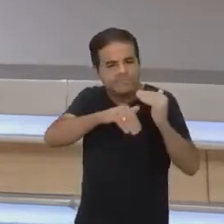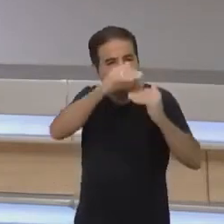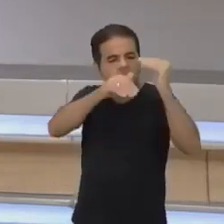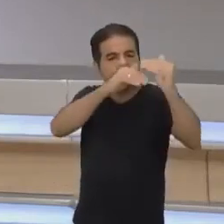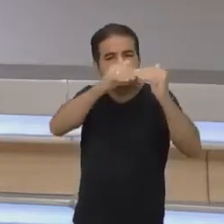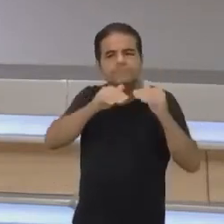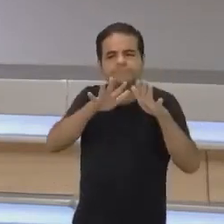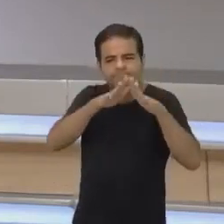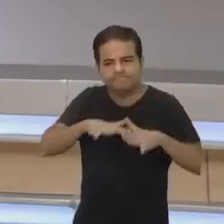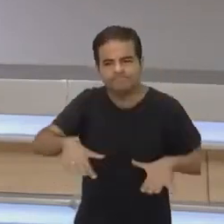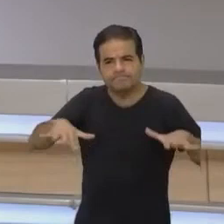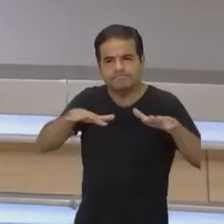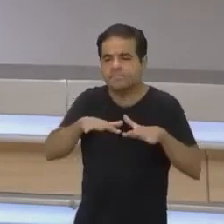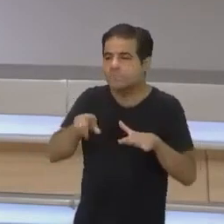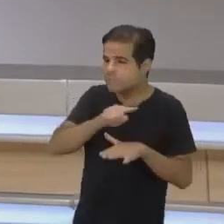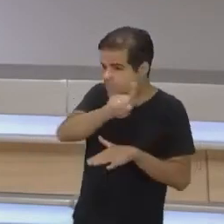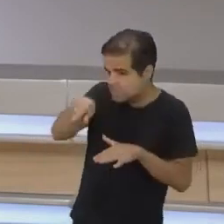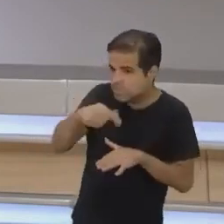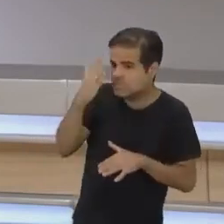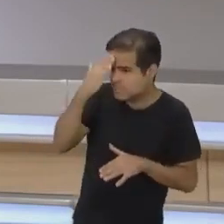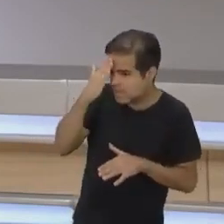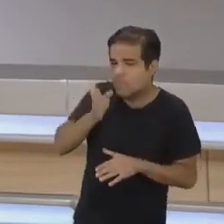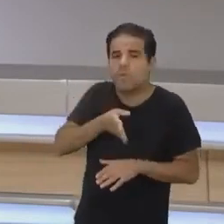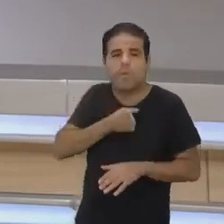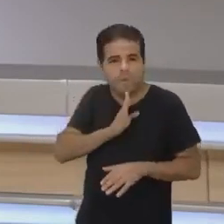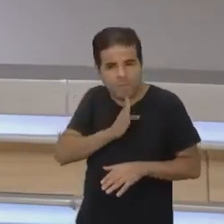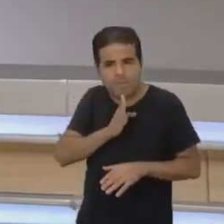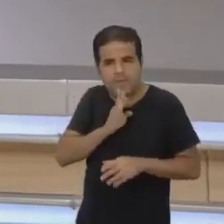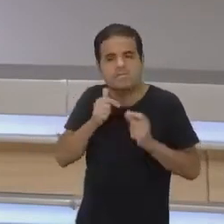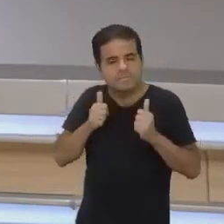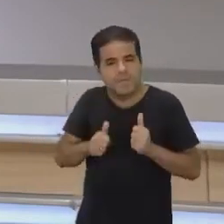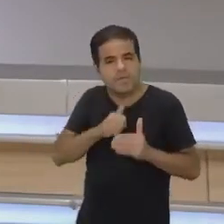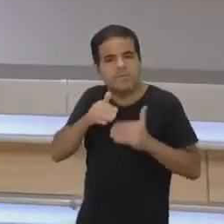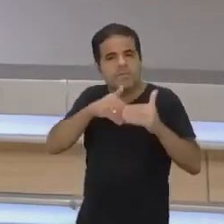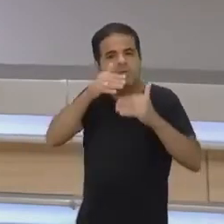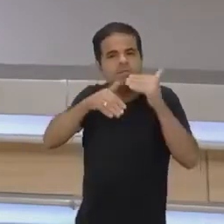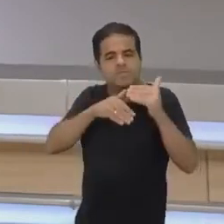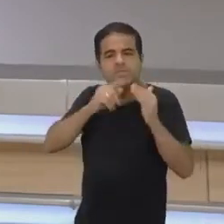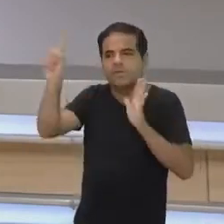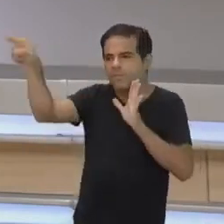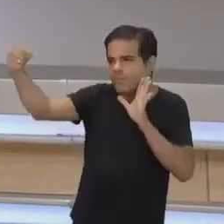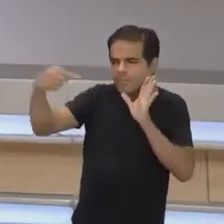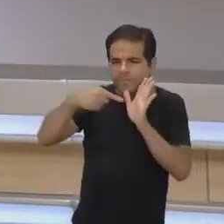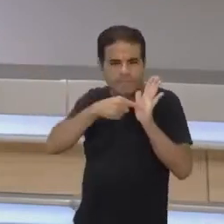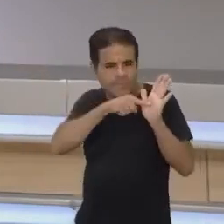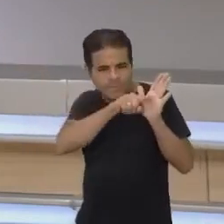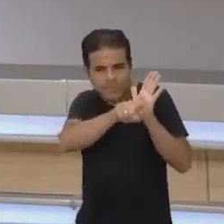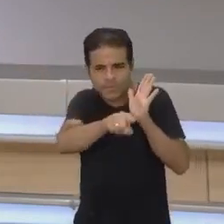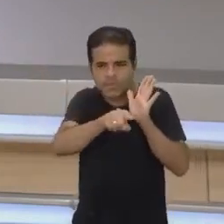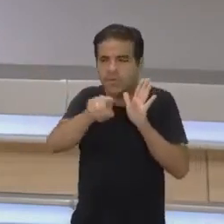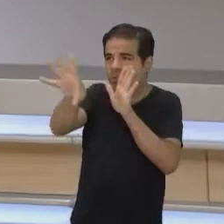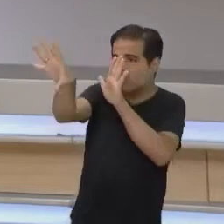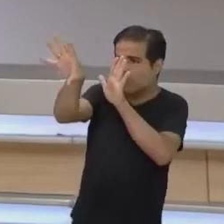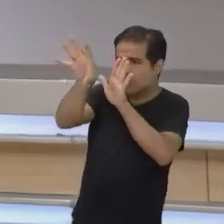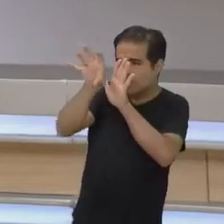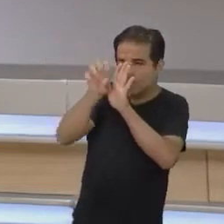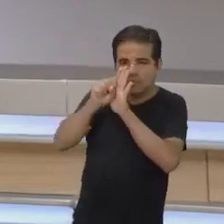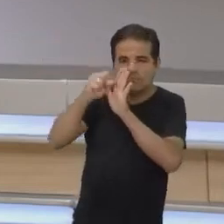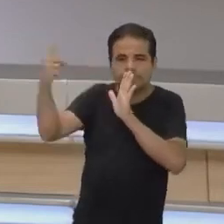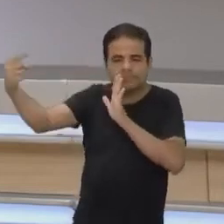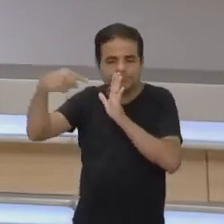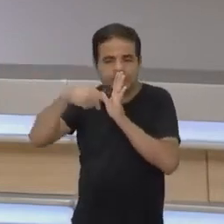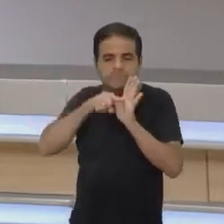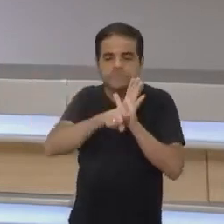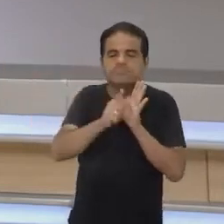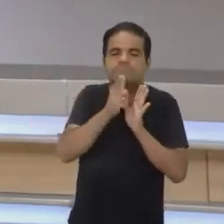vocês conhecem, que vocês estudaram bastante, que é o processo lá de fotossíntese, né? Então, a planta utiliza